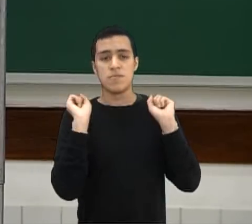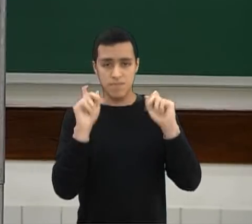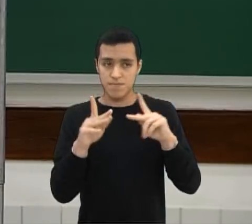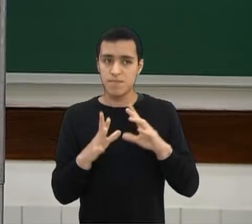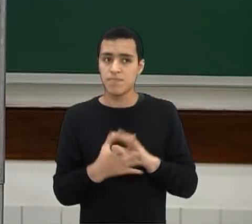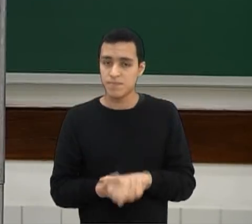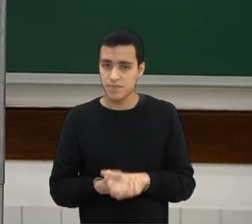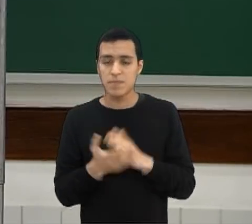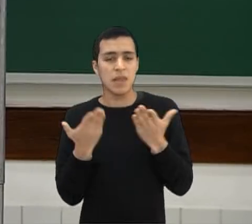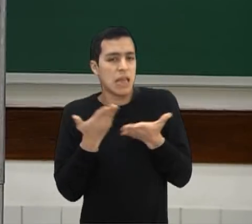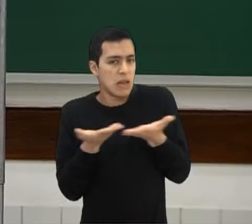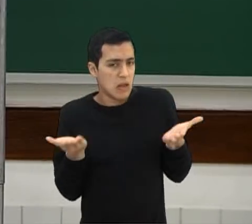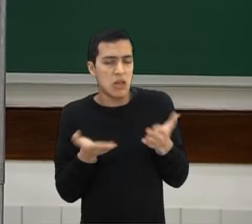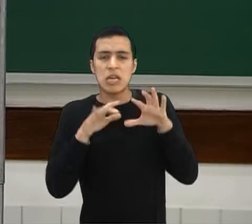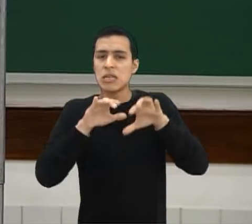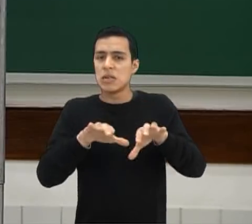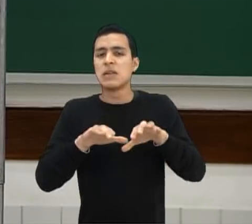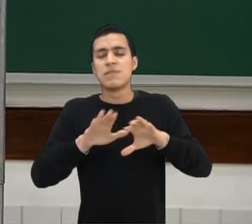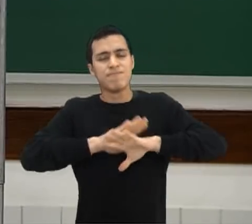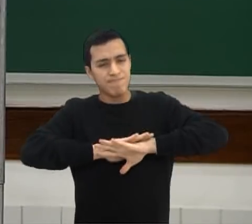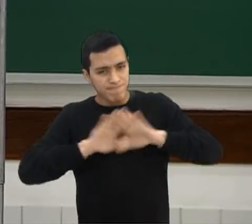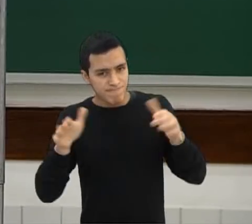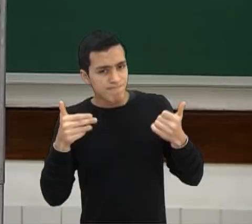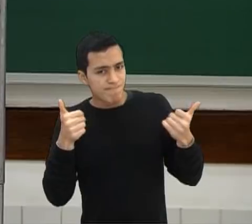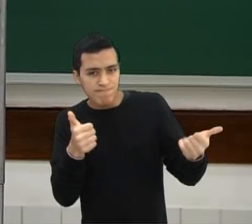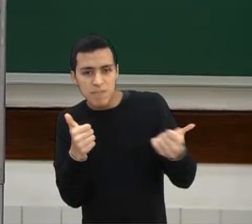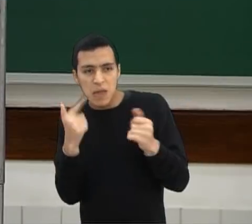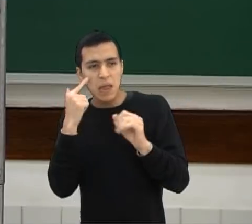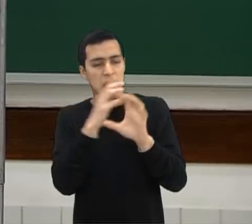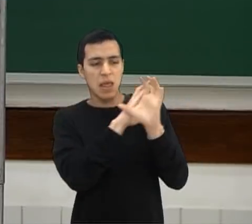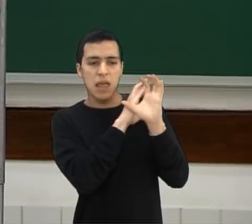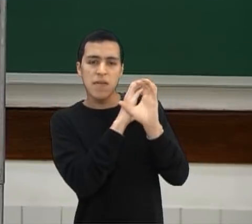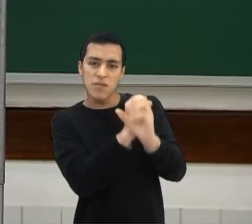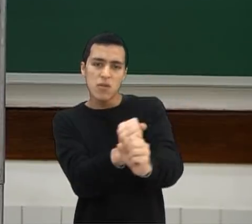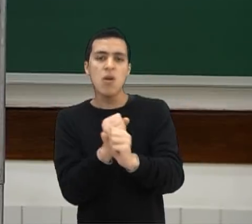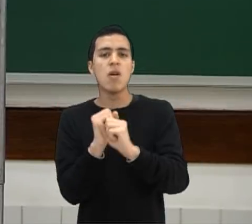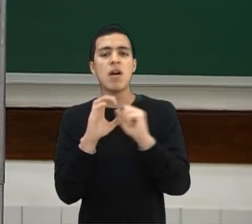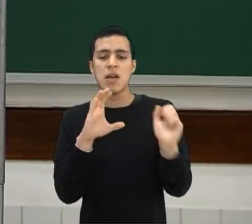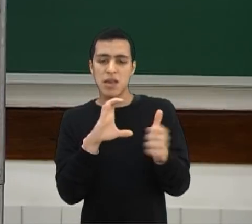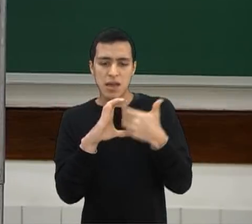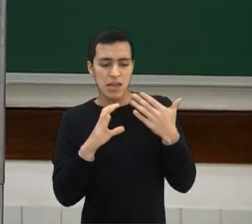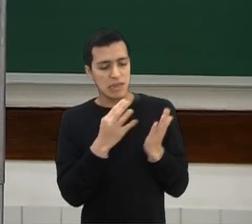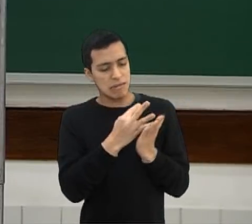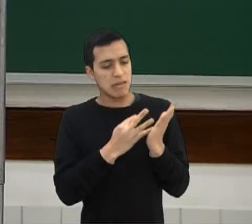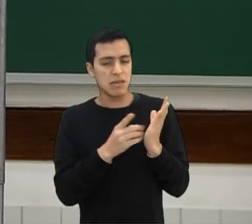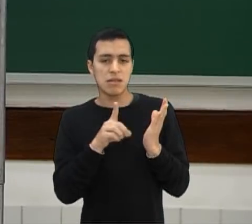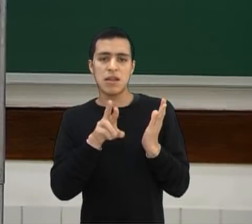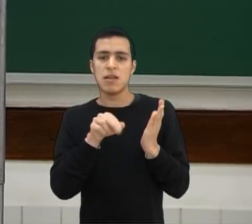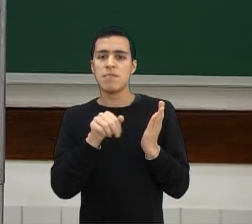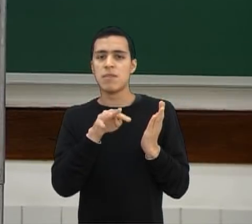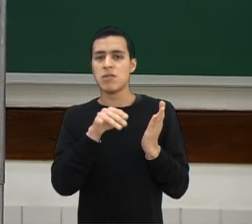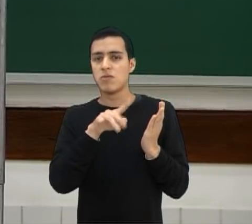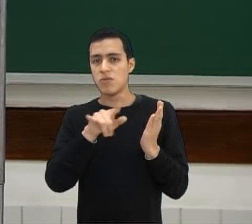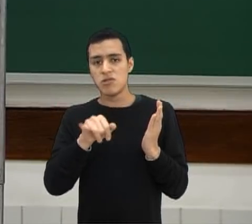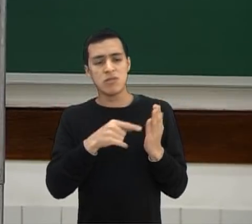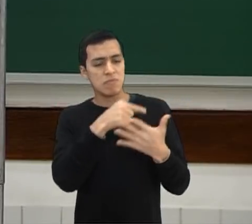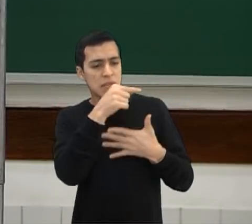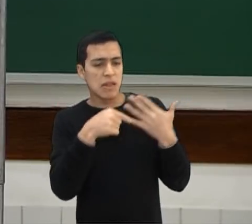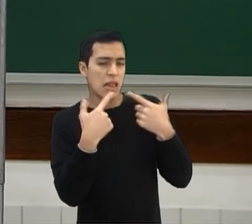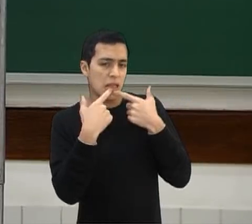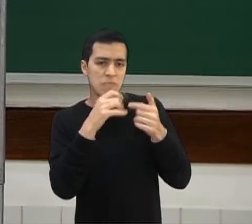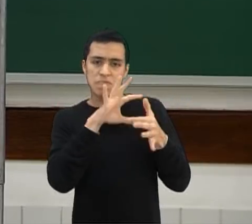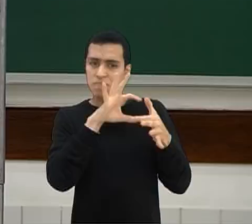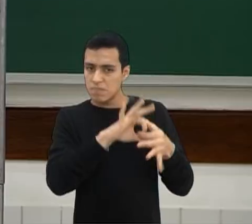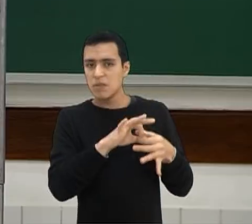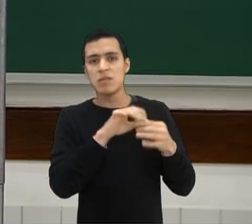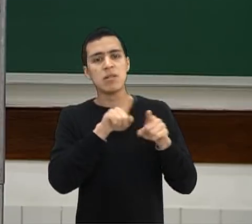certo? Então, a aula de hoje foi isso, galera. A gente viu aí um pouco das características da dramaturgia, os elementos extralinguísticos e a